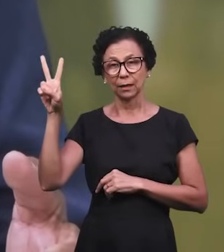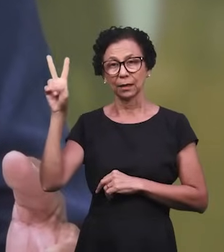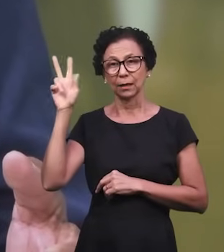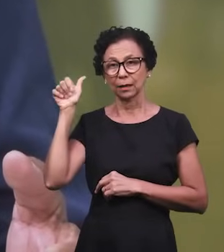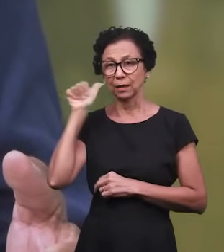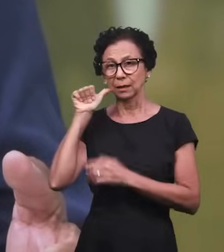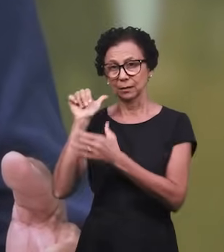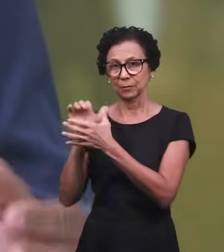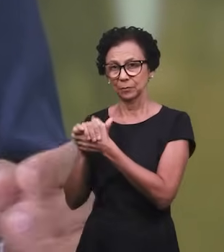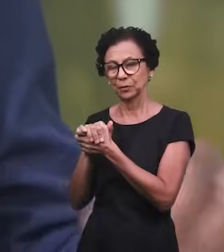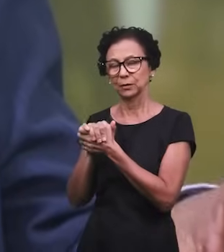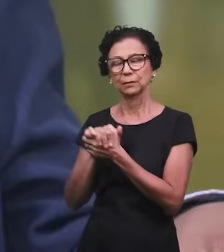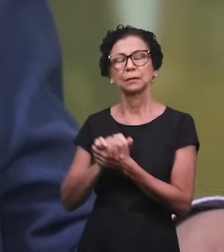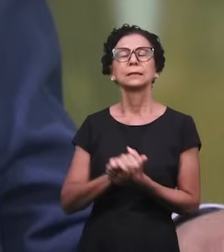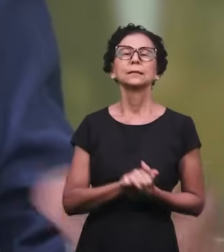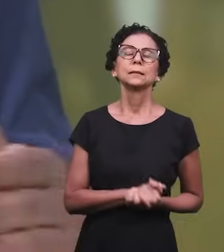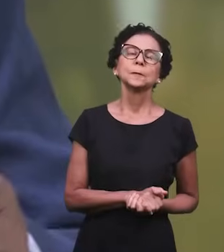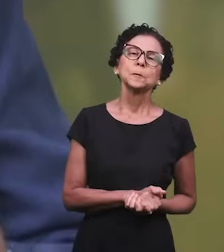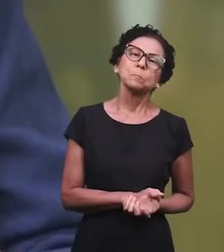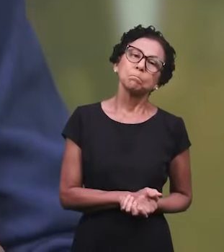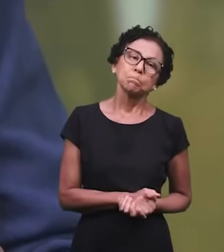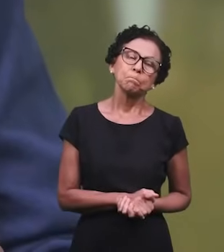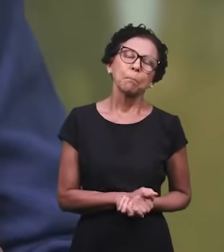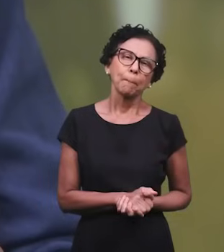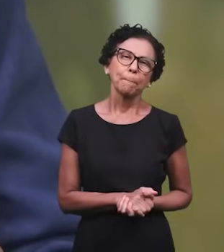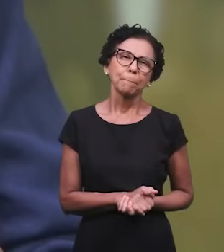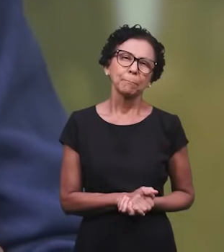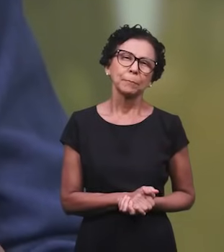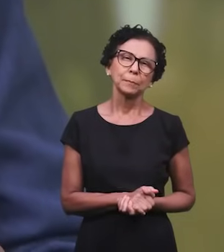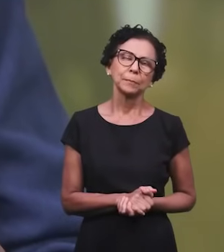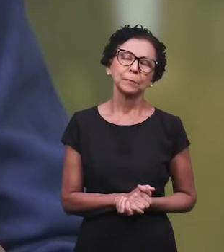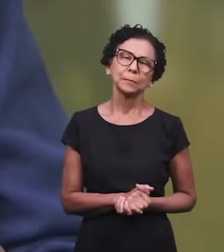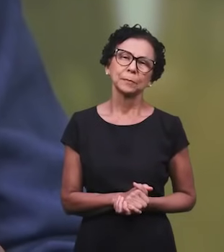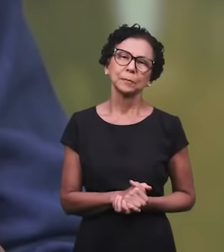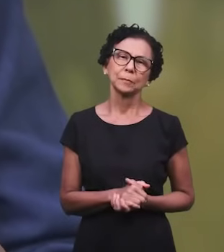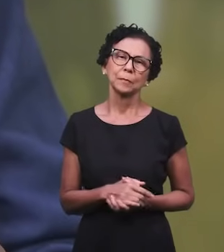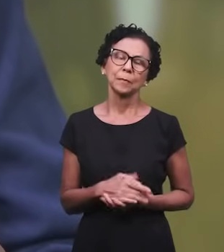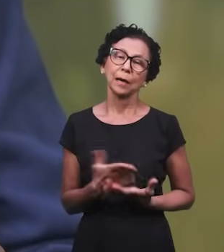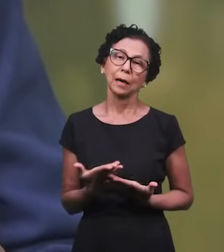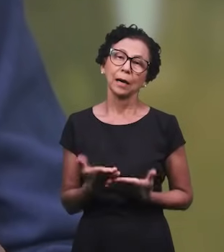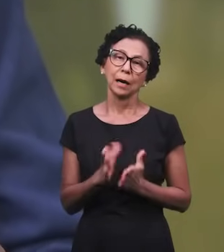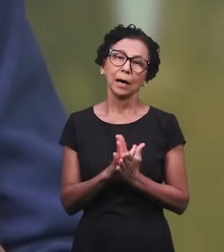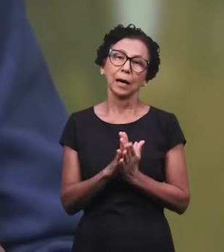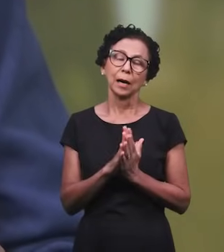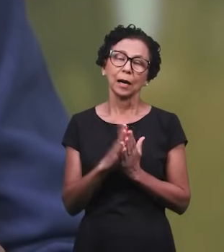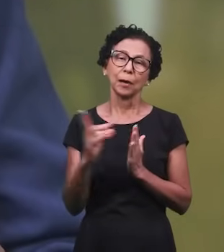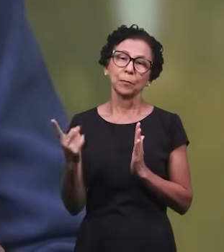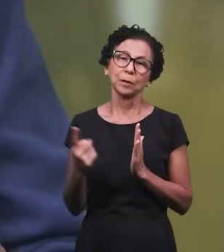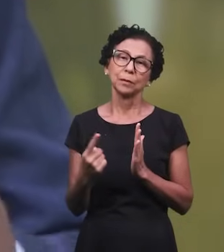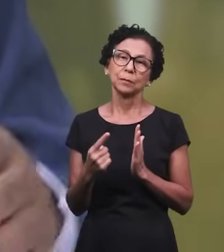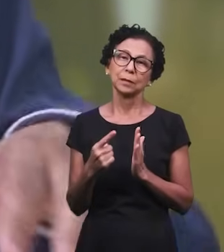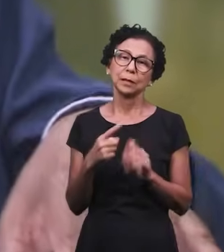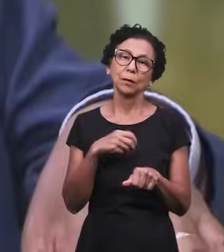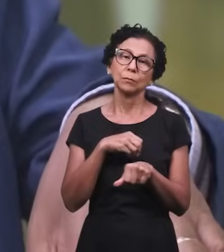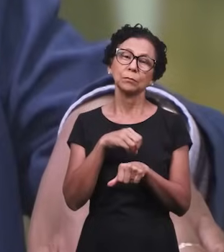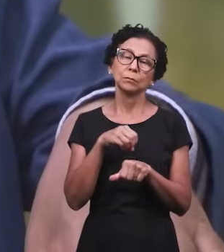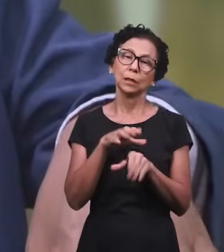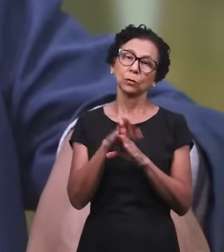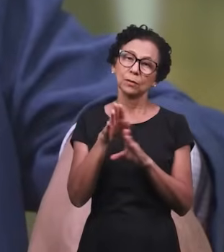eh algumas coisas precisam ser feita na no nosso que a bíblia recomenda na nossa casa nossa vida primeiro